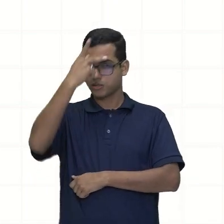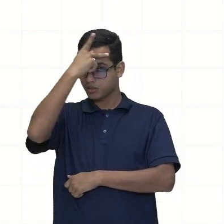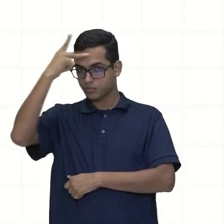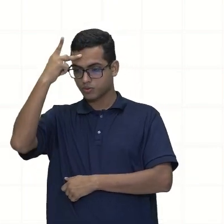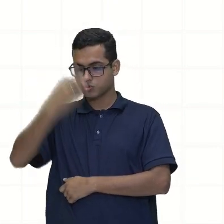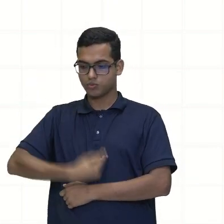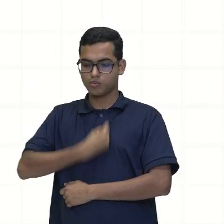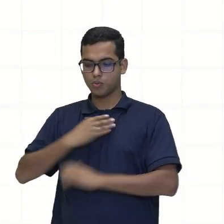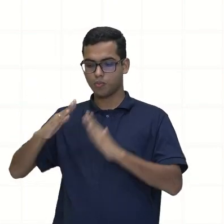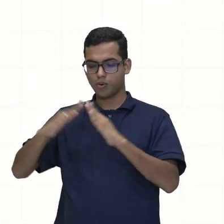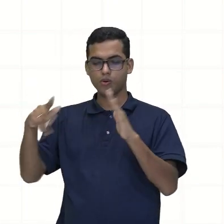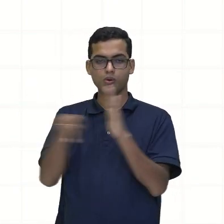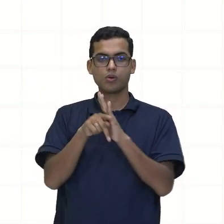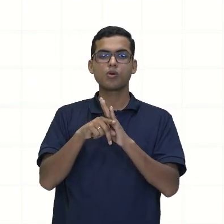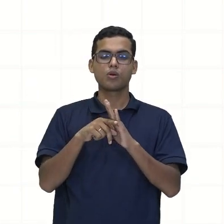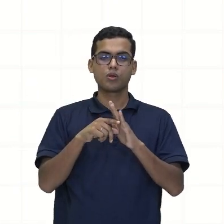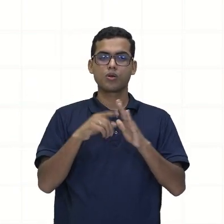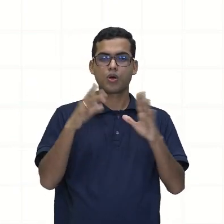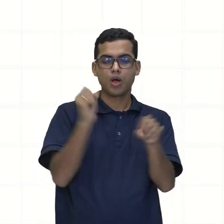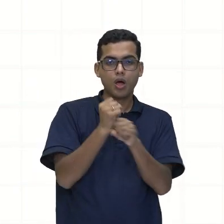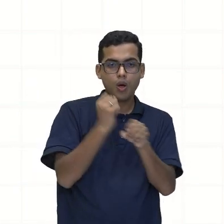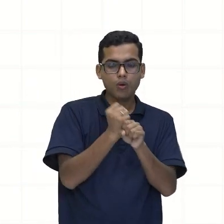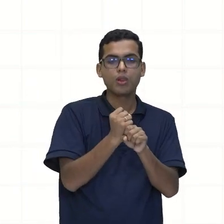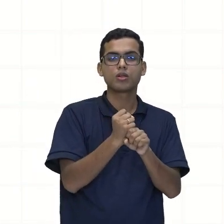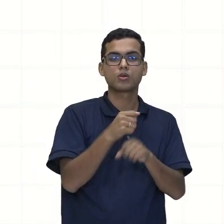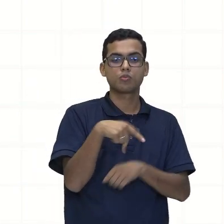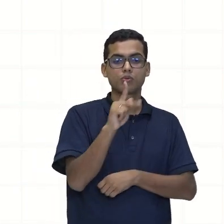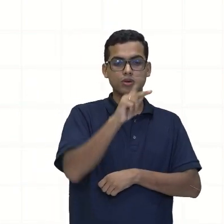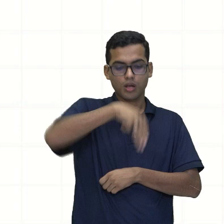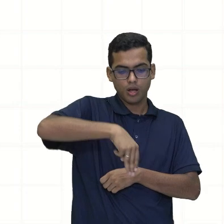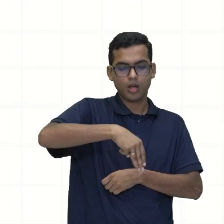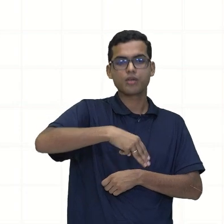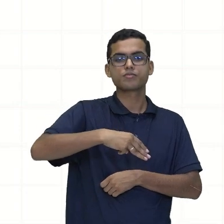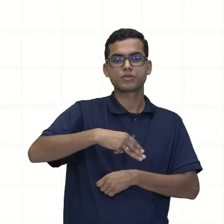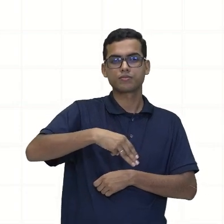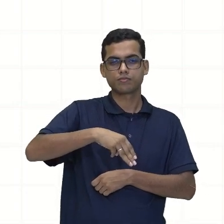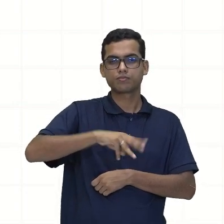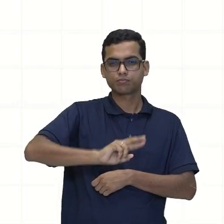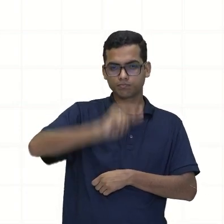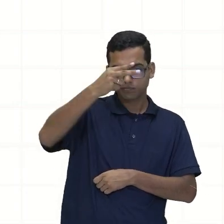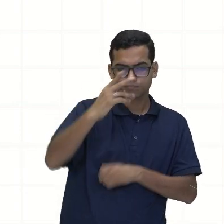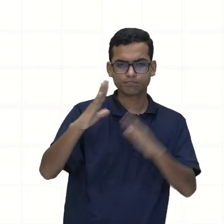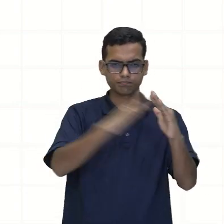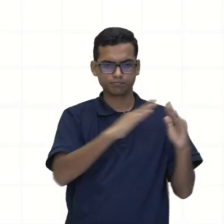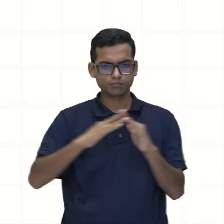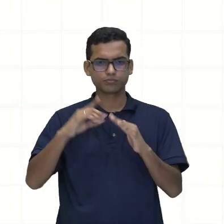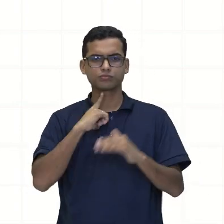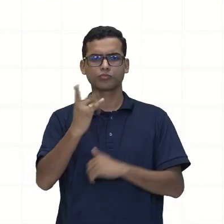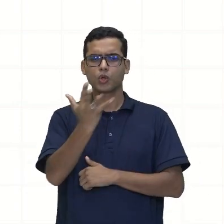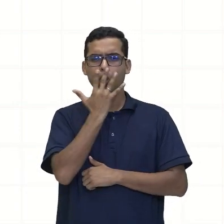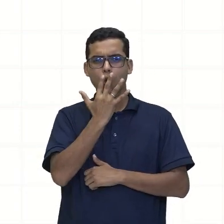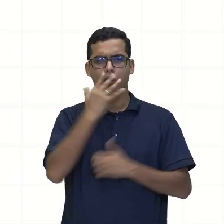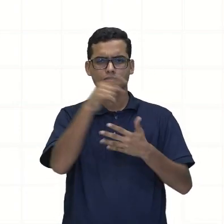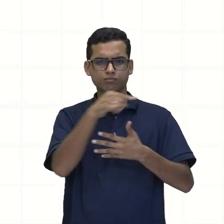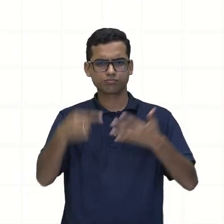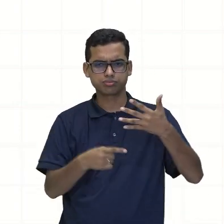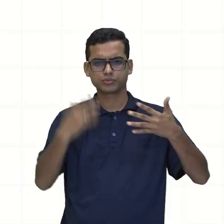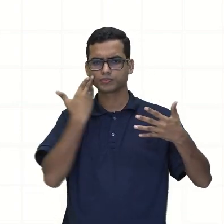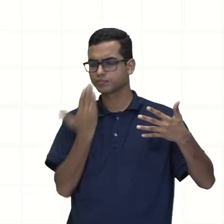quilômetros quadrados. E aí nós temos uma escala de cores, né, observando que